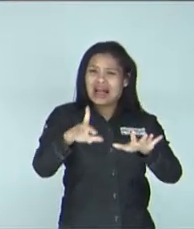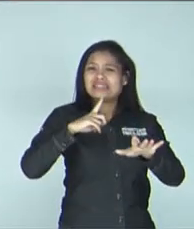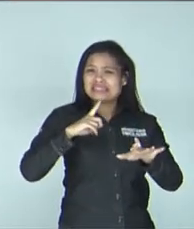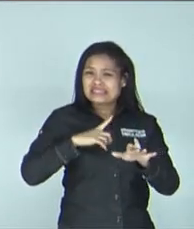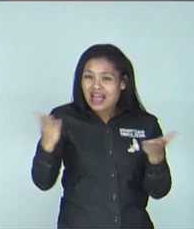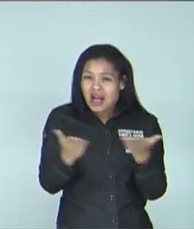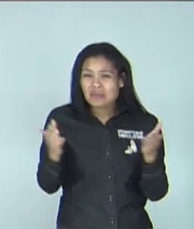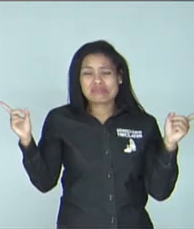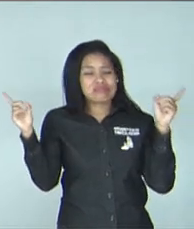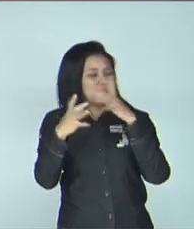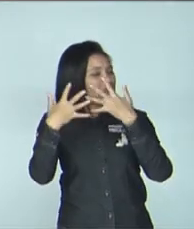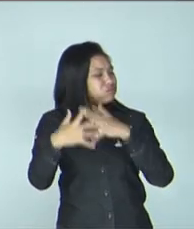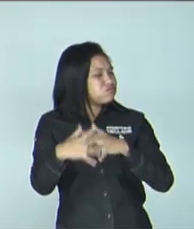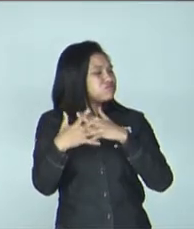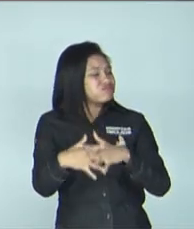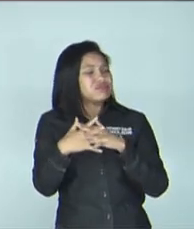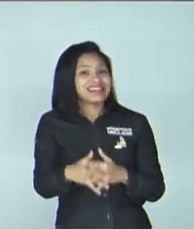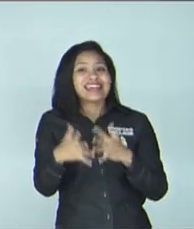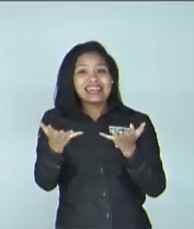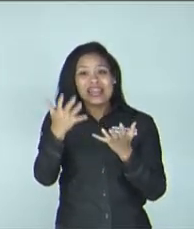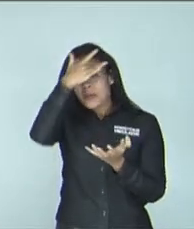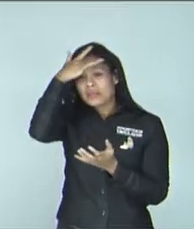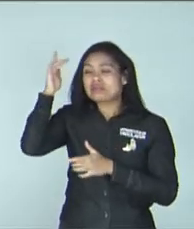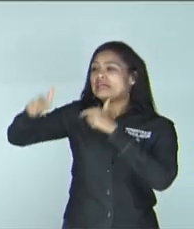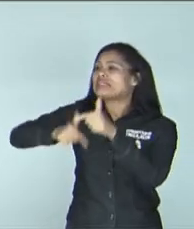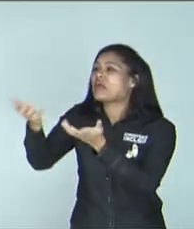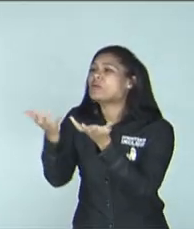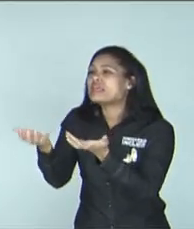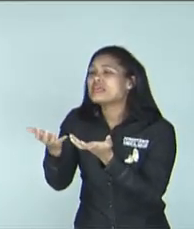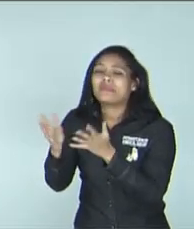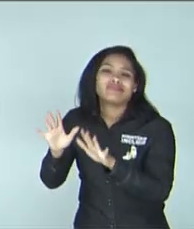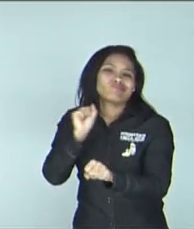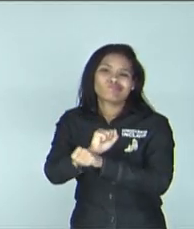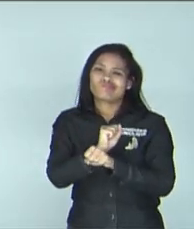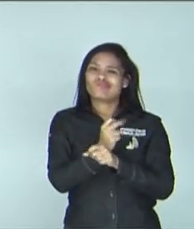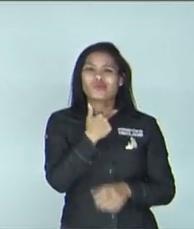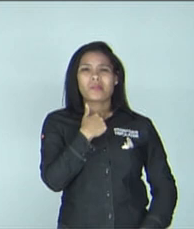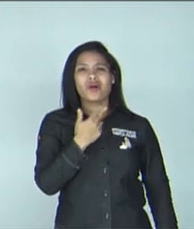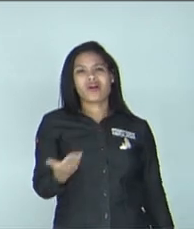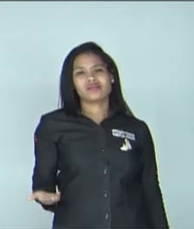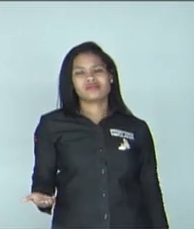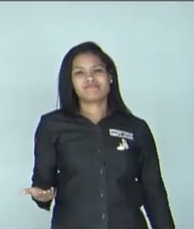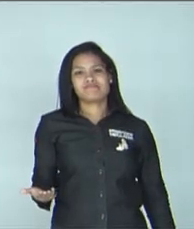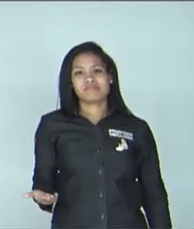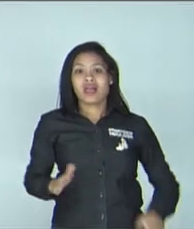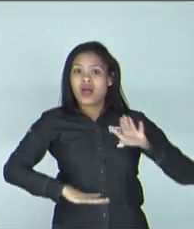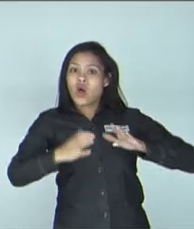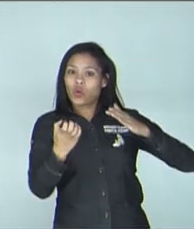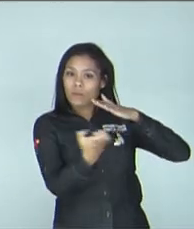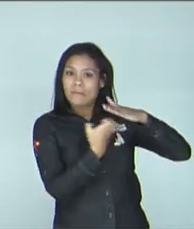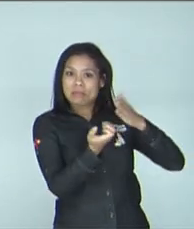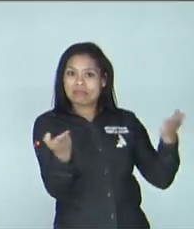tempo complicado pessoas querendo trabalhar e sem poder empresas fechando dificuldade sim mas a